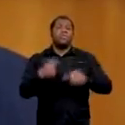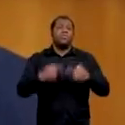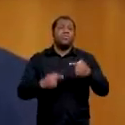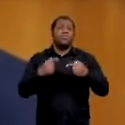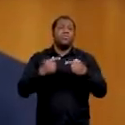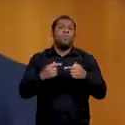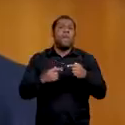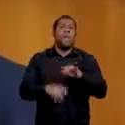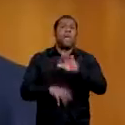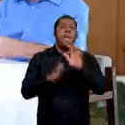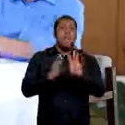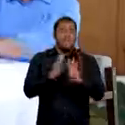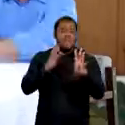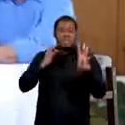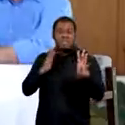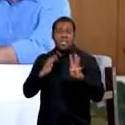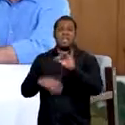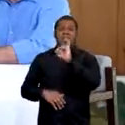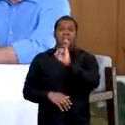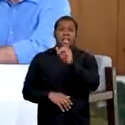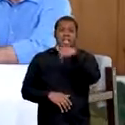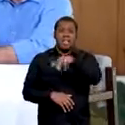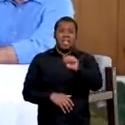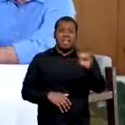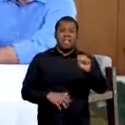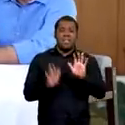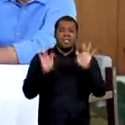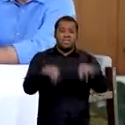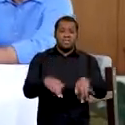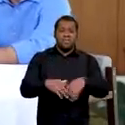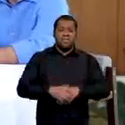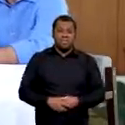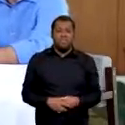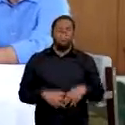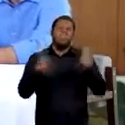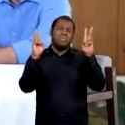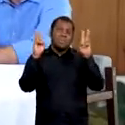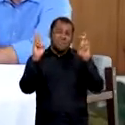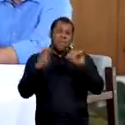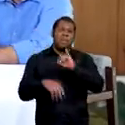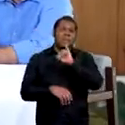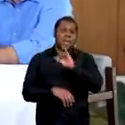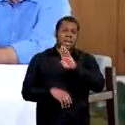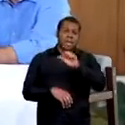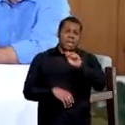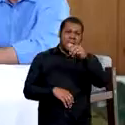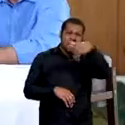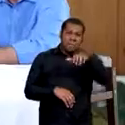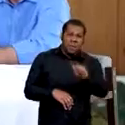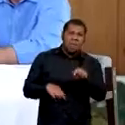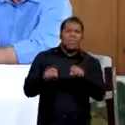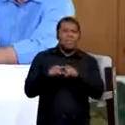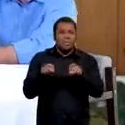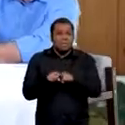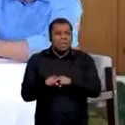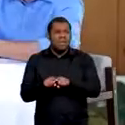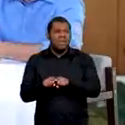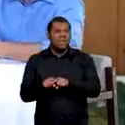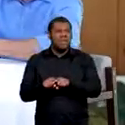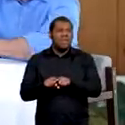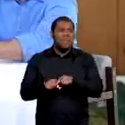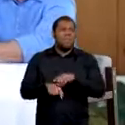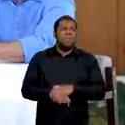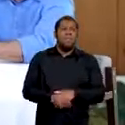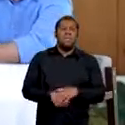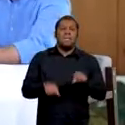filas. Isso é muito importante porque o senhor falou do IBAMA, a gente falou agora do INSS, e são várias áreas de governo que nesses últimos